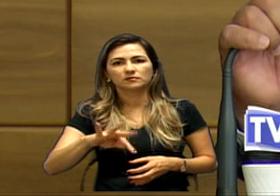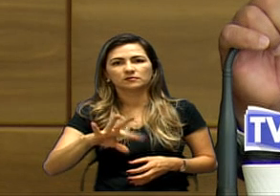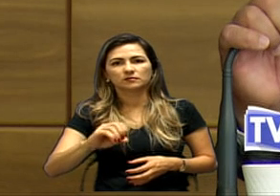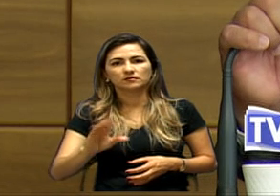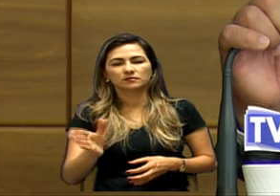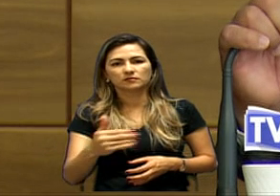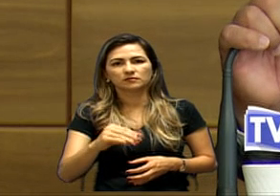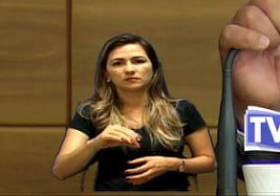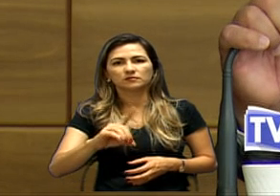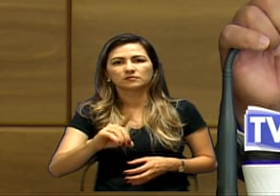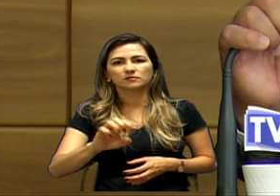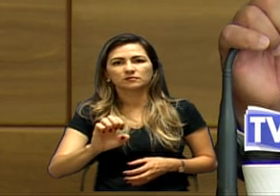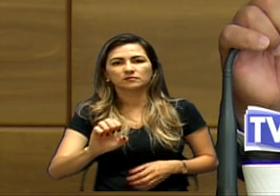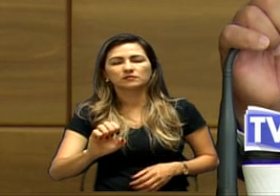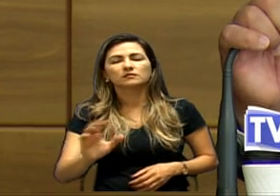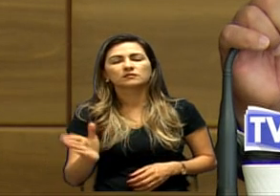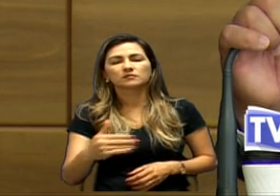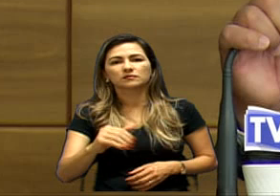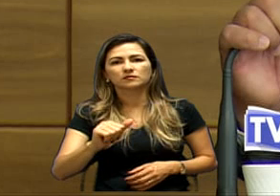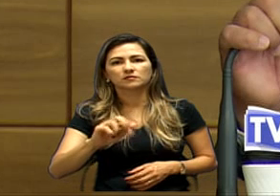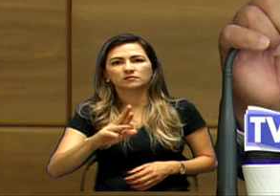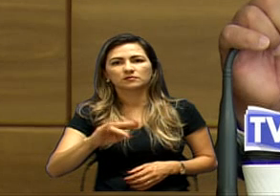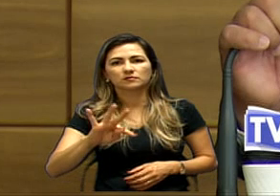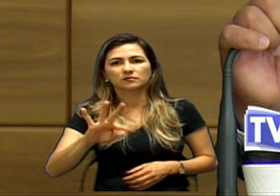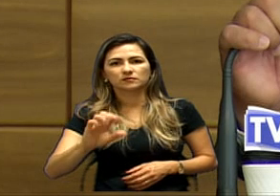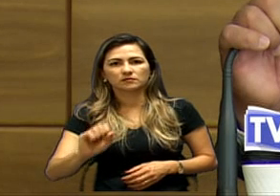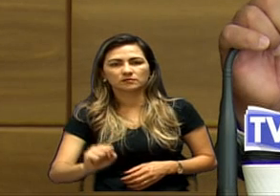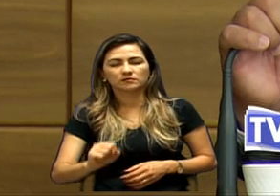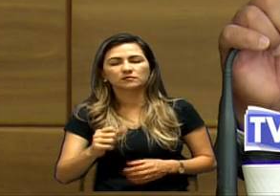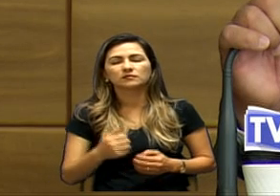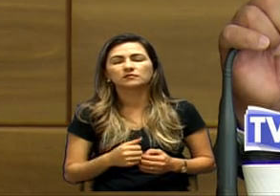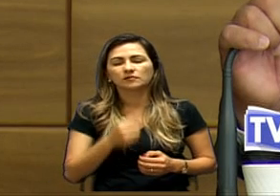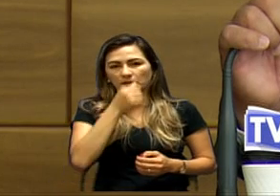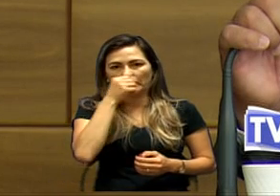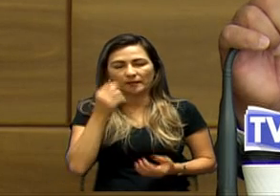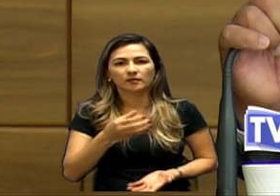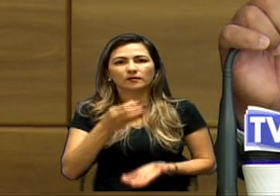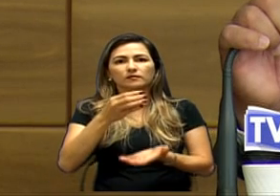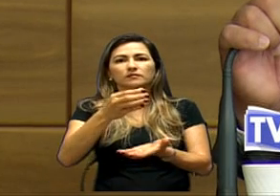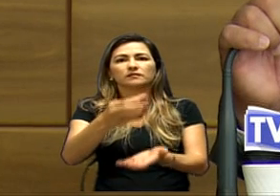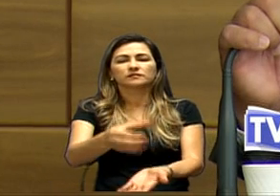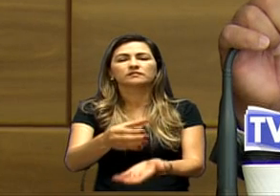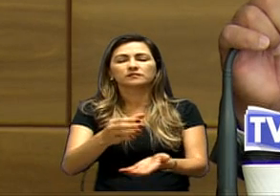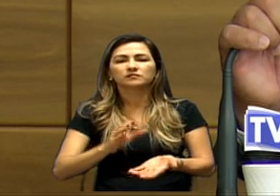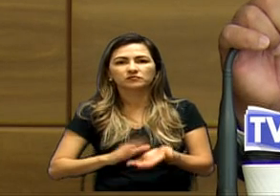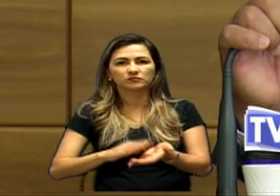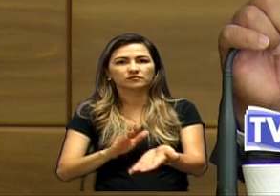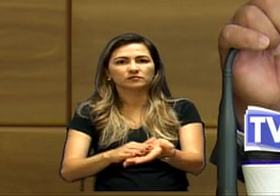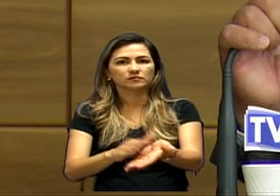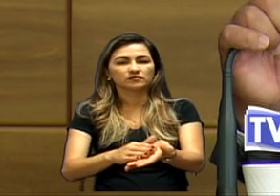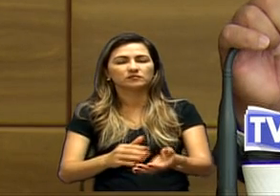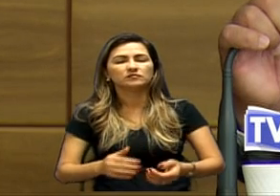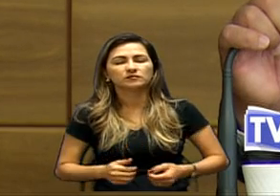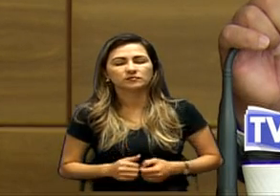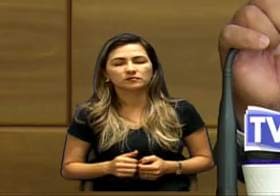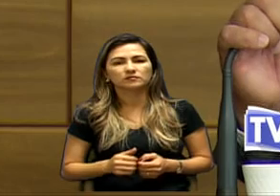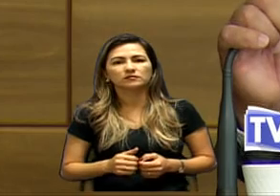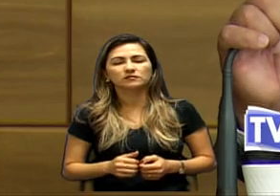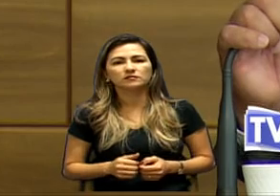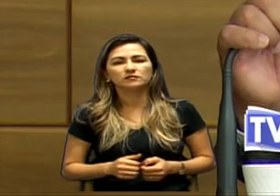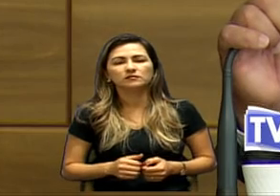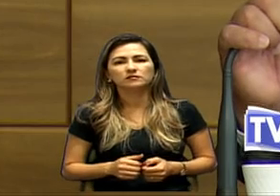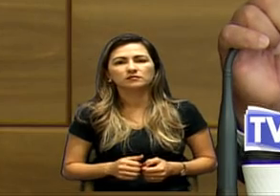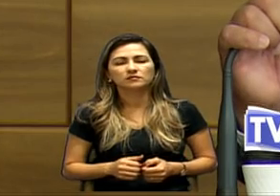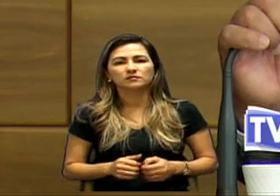5 de setembro, parabenizando o organizador e seus colaboradores pela entrega do troféu Arte em Movimento 2018. Esse projeto